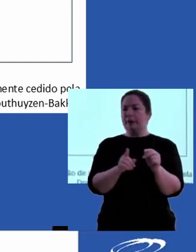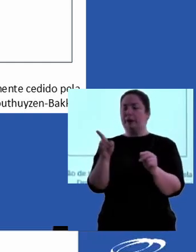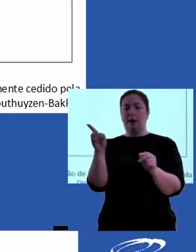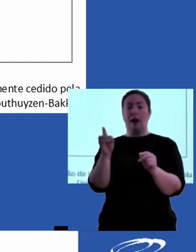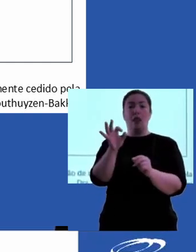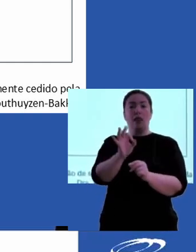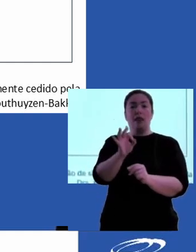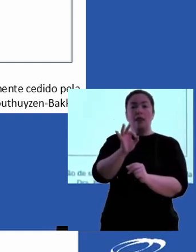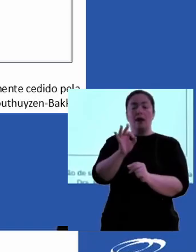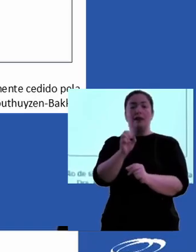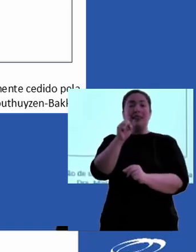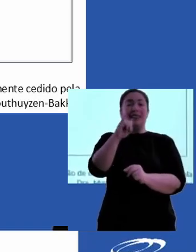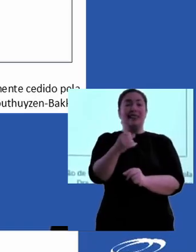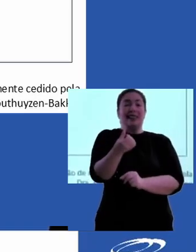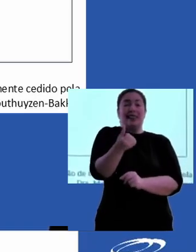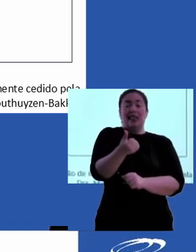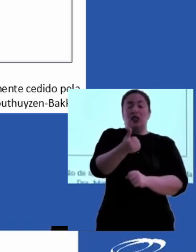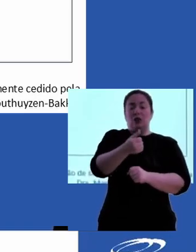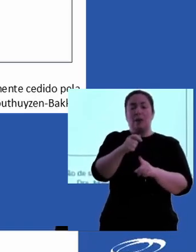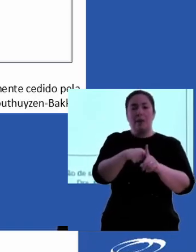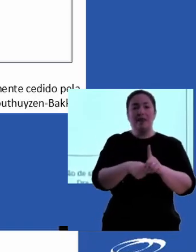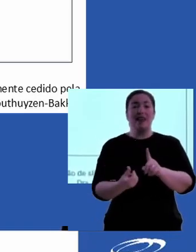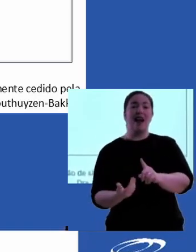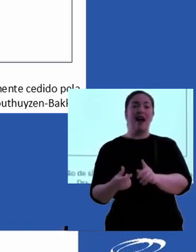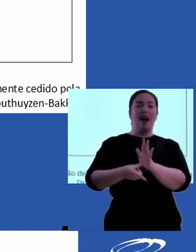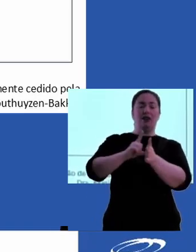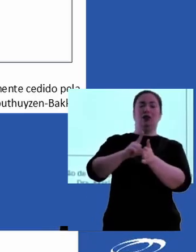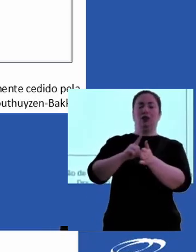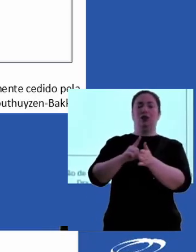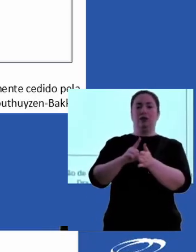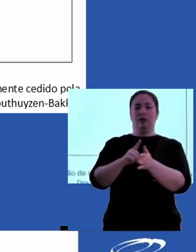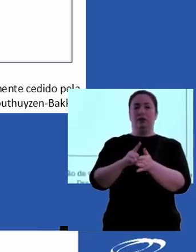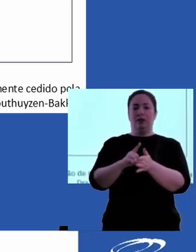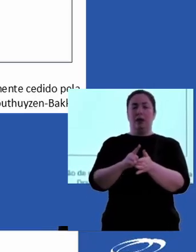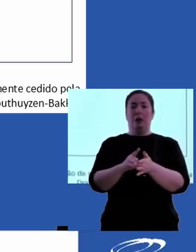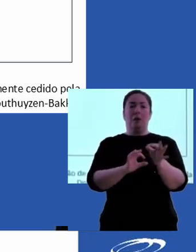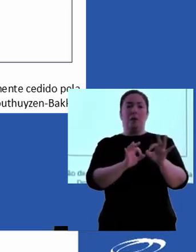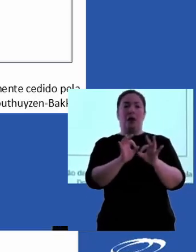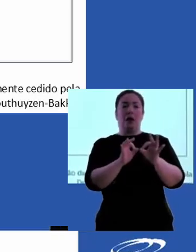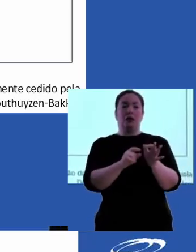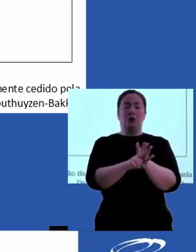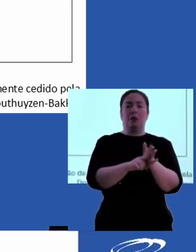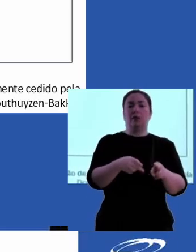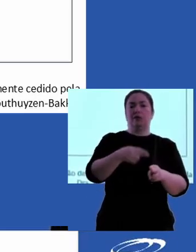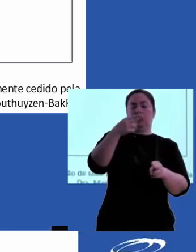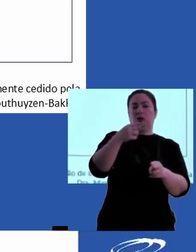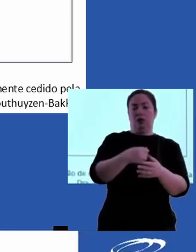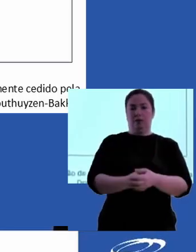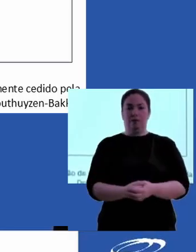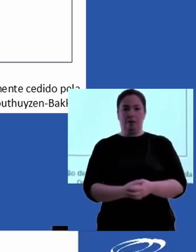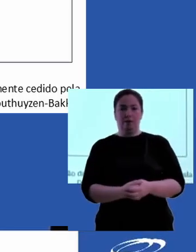mais de 6 meses após a artroplastia índice, também entrando aí como um critério de suporte. Marcadores